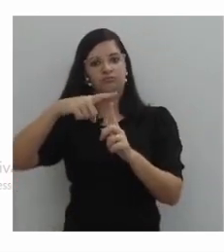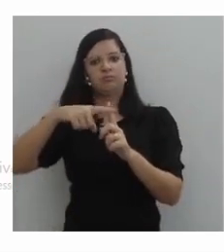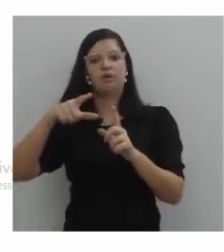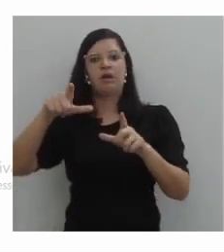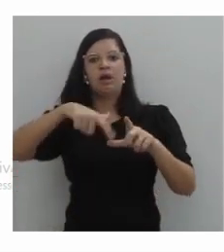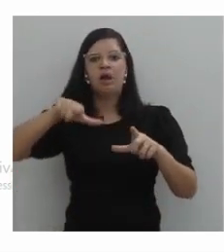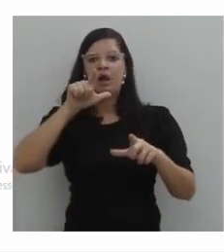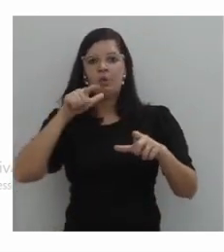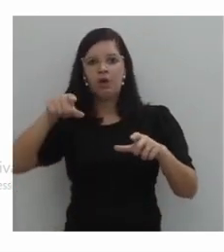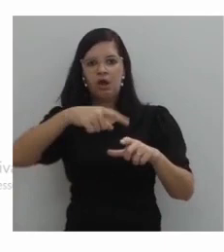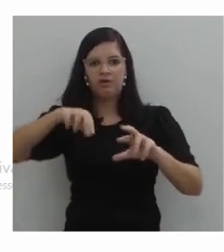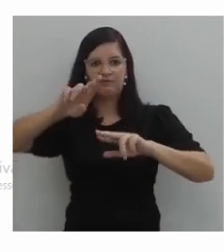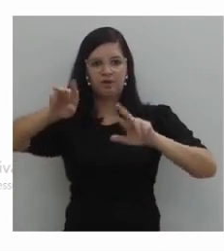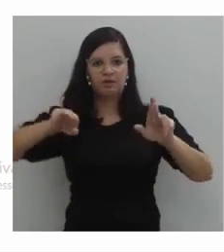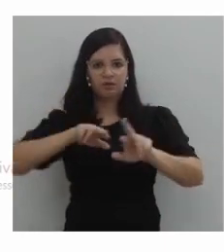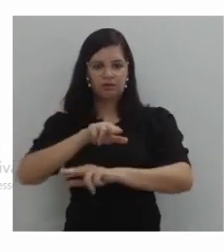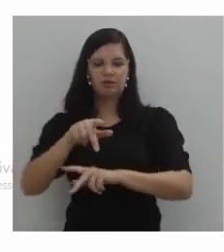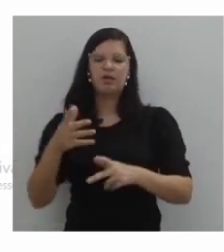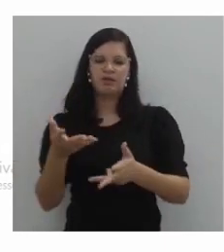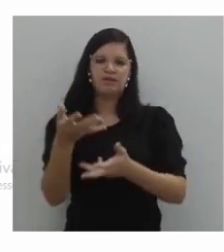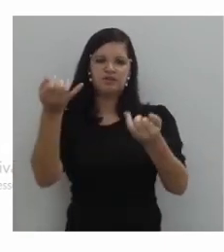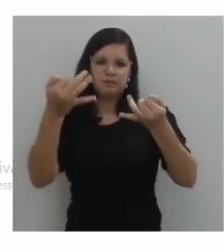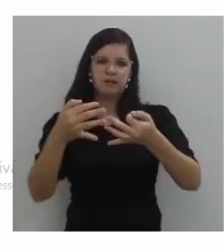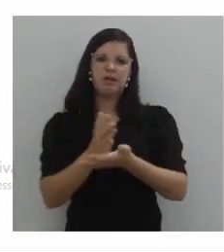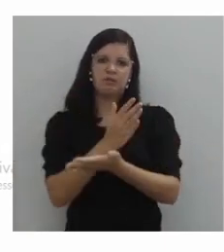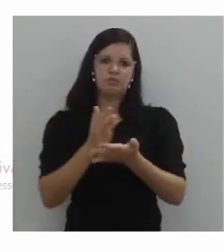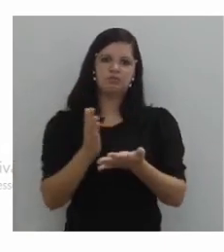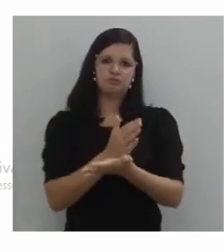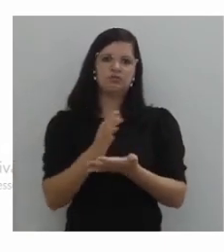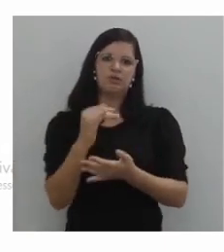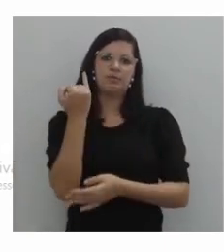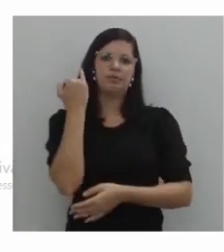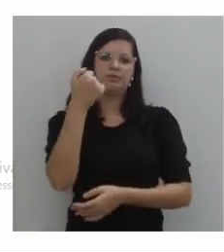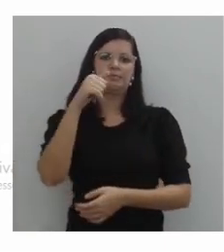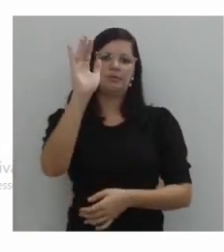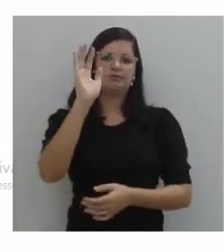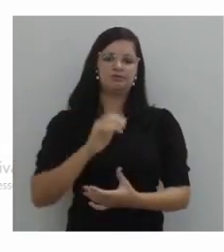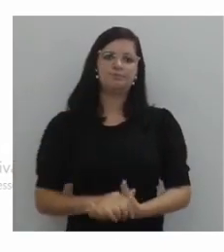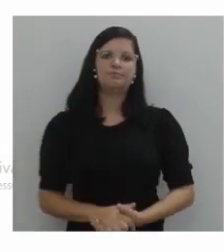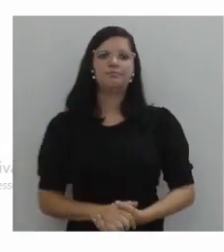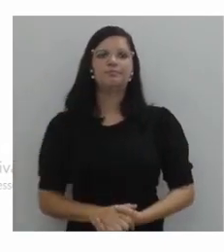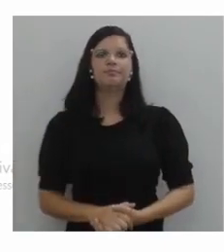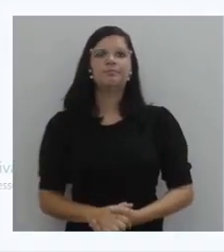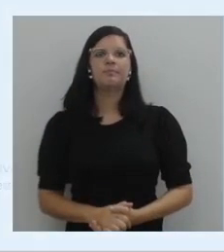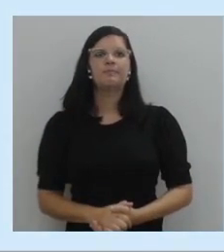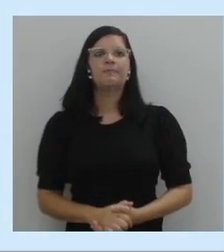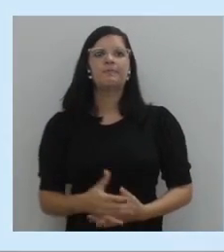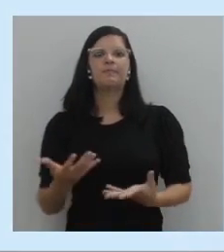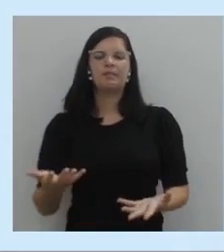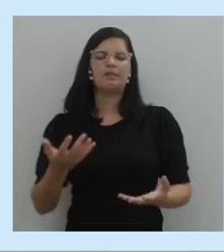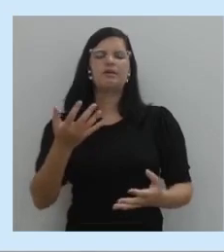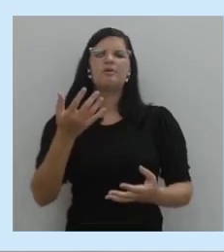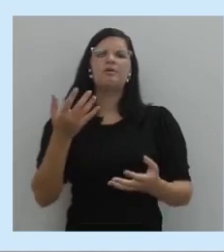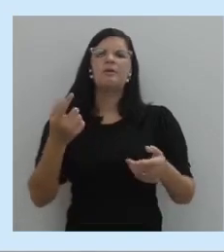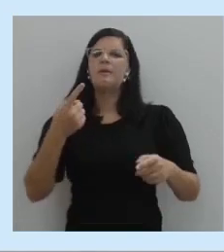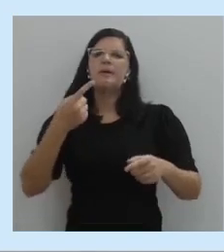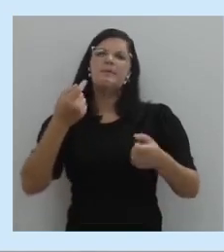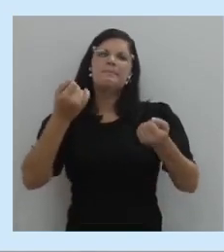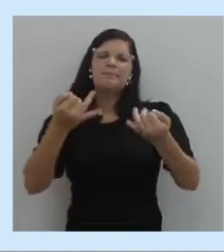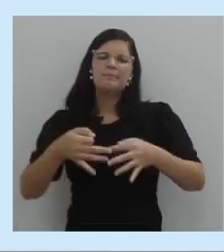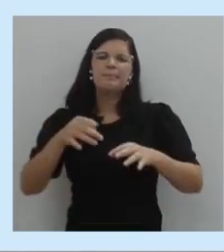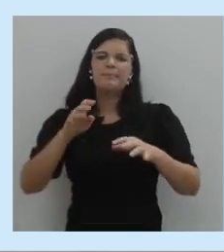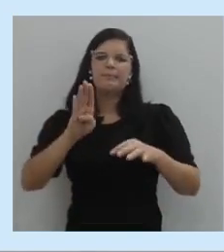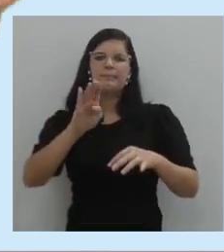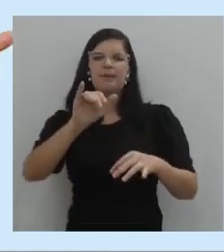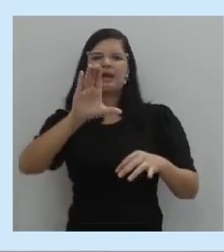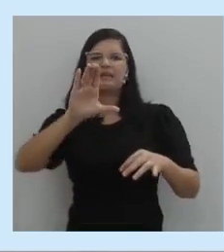bacia diferente, tá? E a gente vai tratar algumas importantes aqui na aula de hoje. Olha para mim, gente. Agora, por que eu estou falando para vocês que as